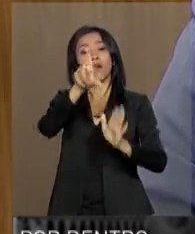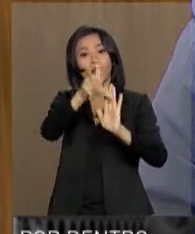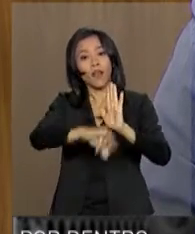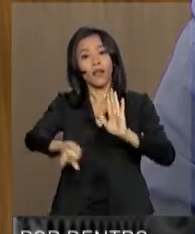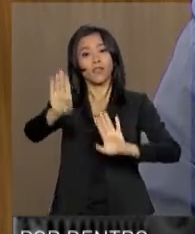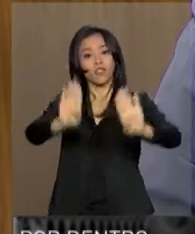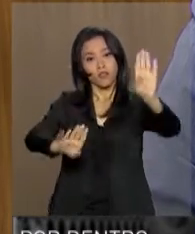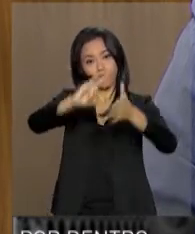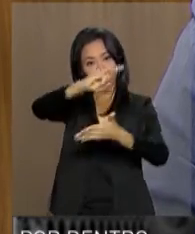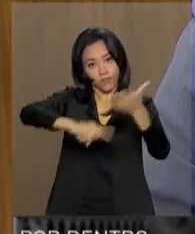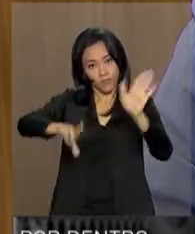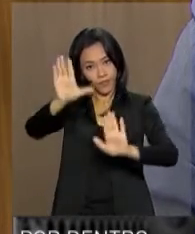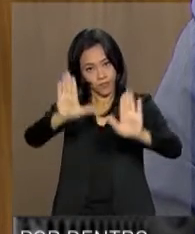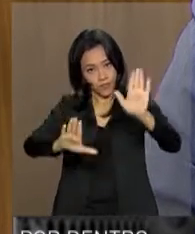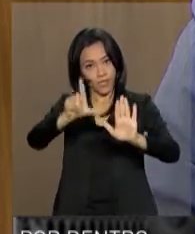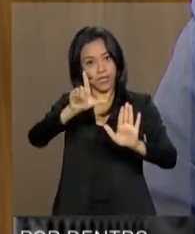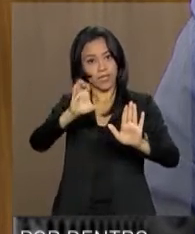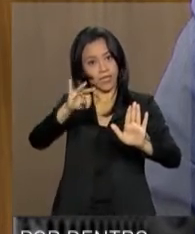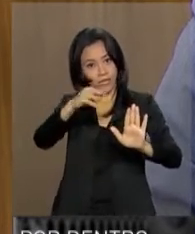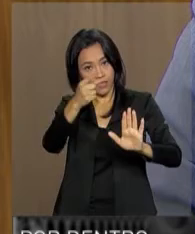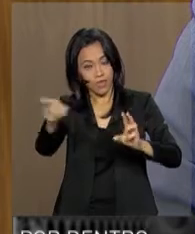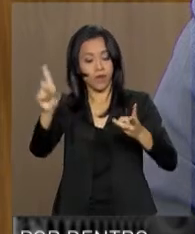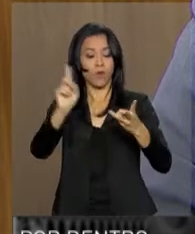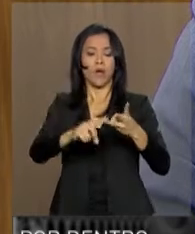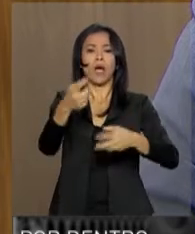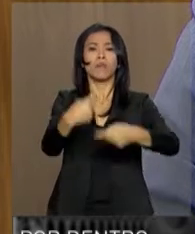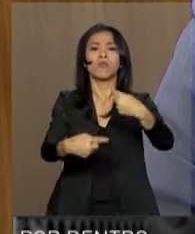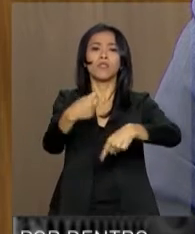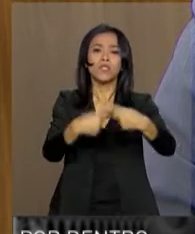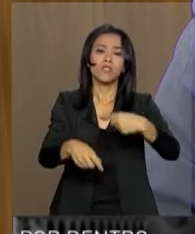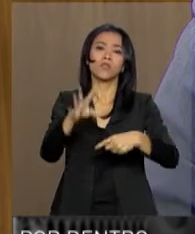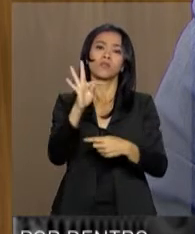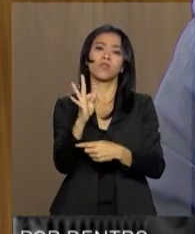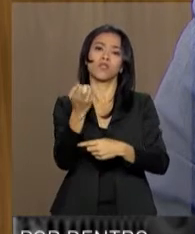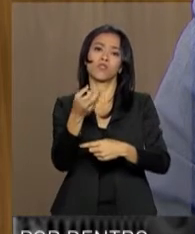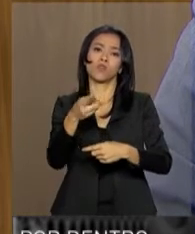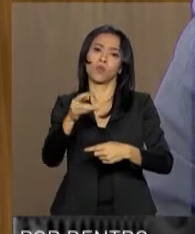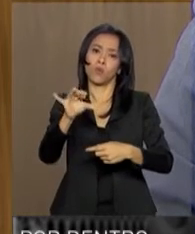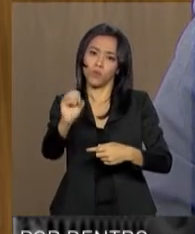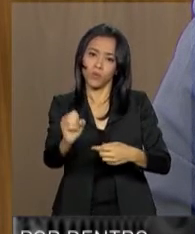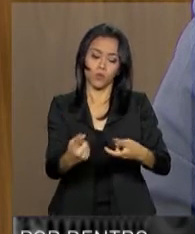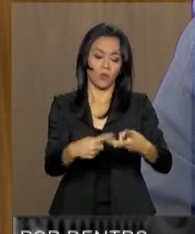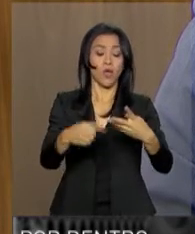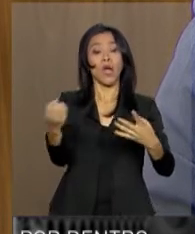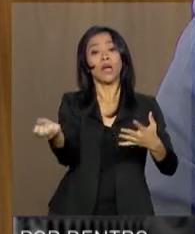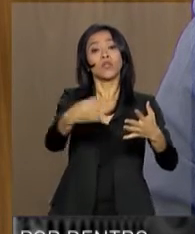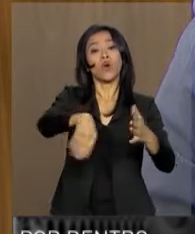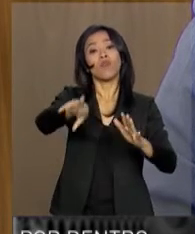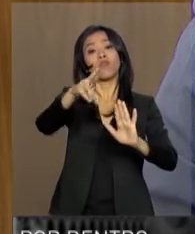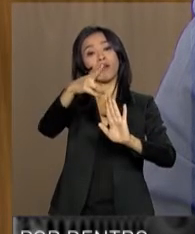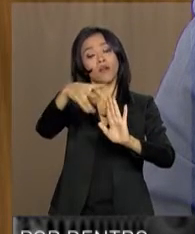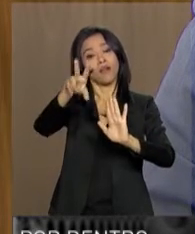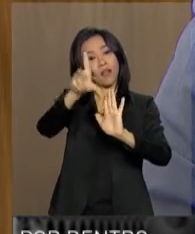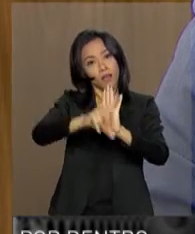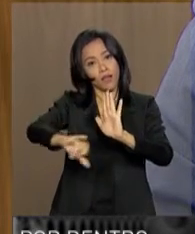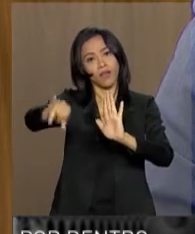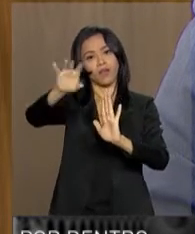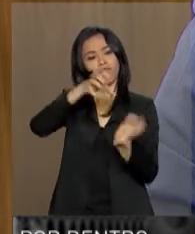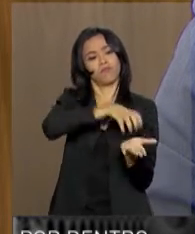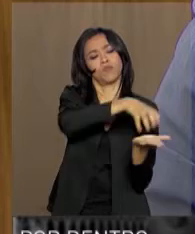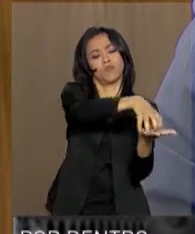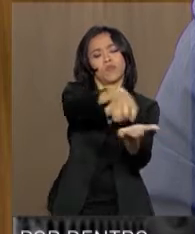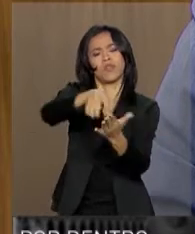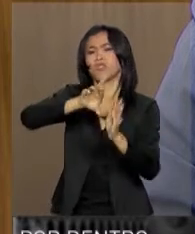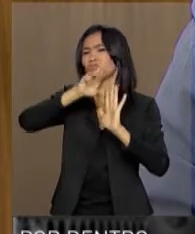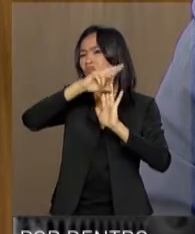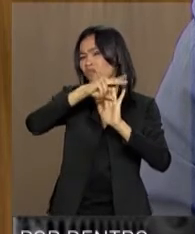relacionamento do banco central com o tesouro é a nova lei das agências reguladoras enfim conjunto de de medidas